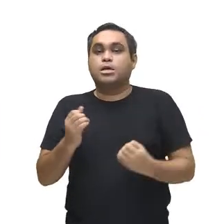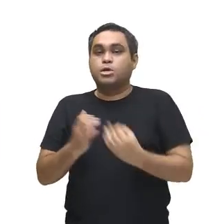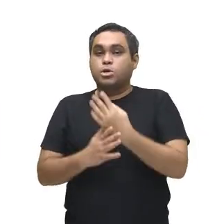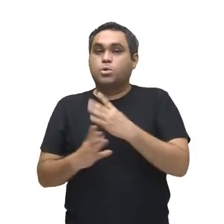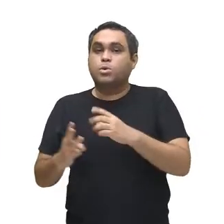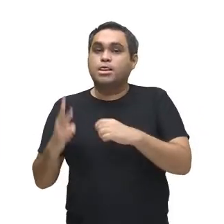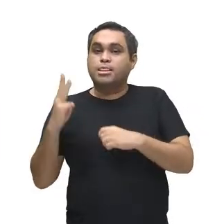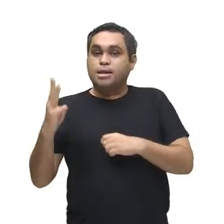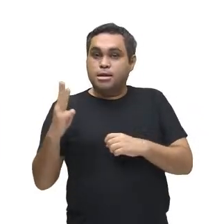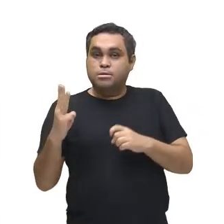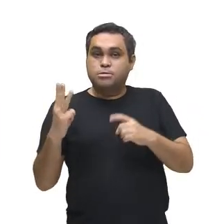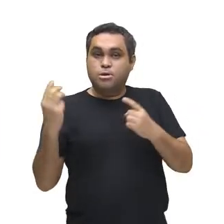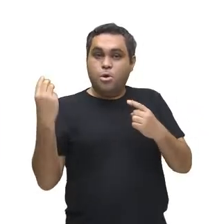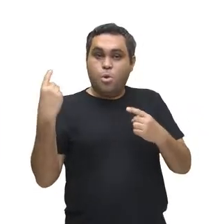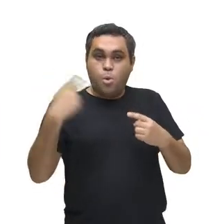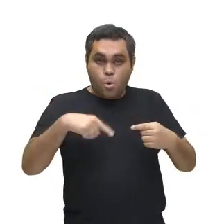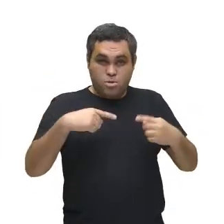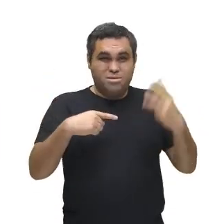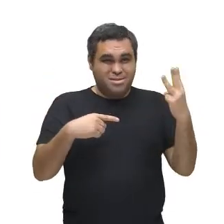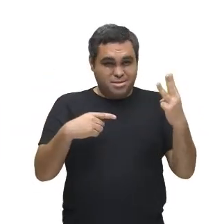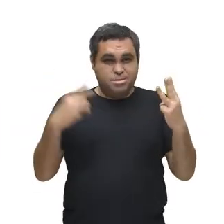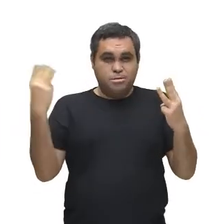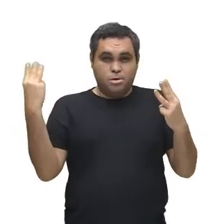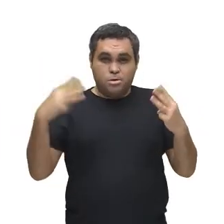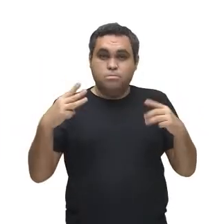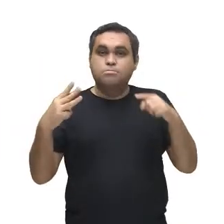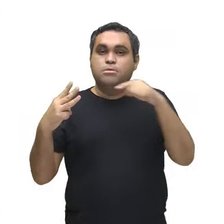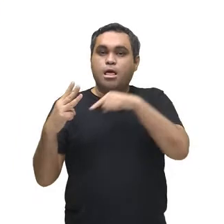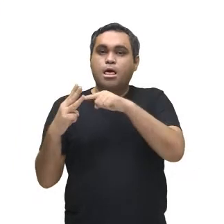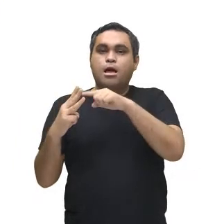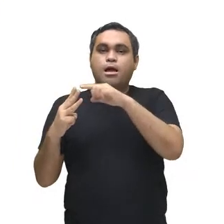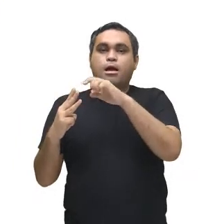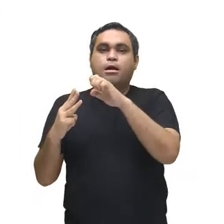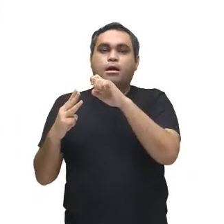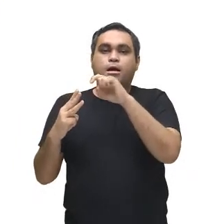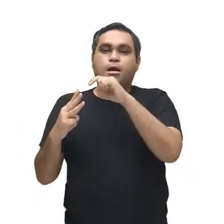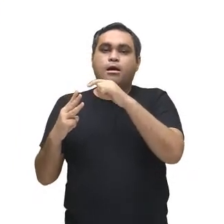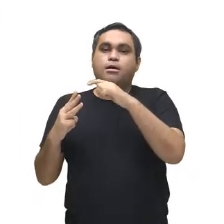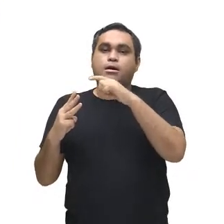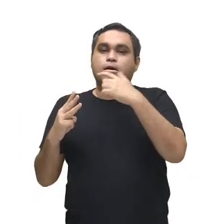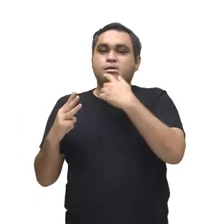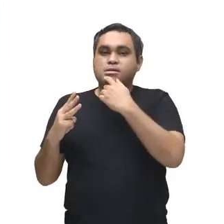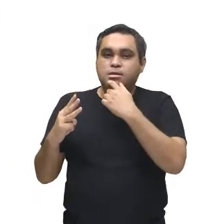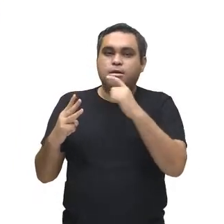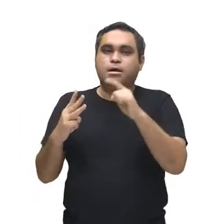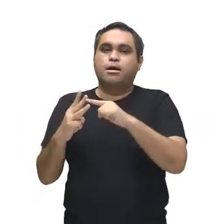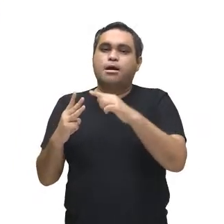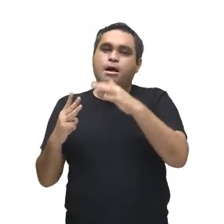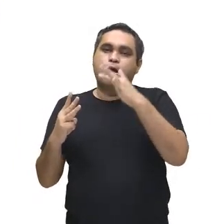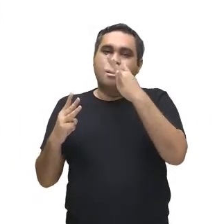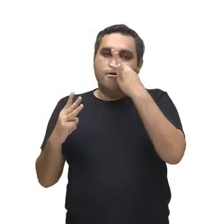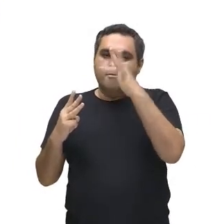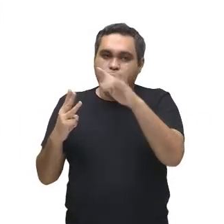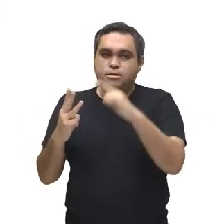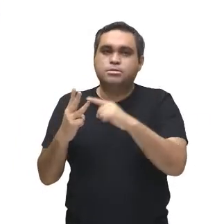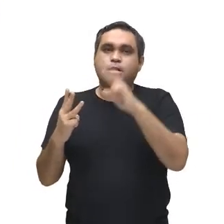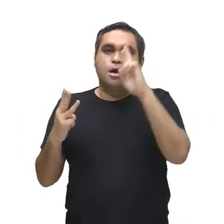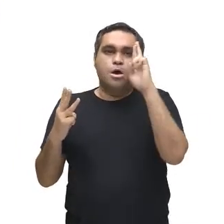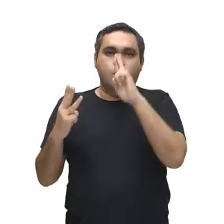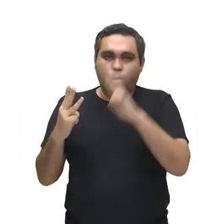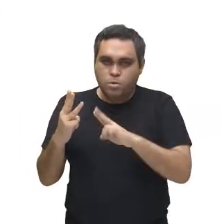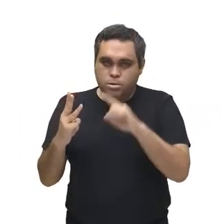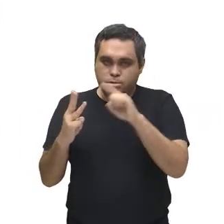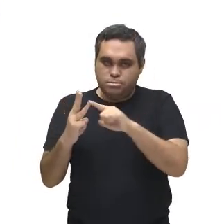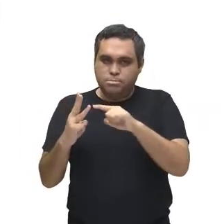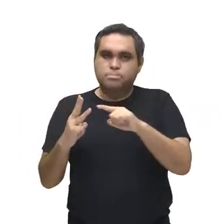prestem atenção aqui nessas duas forças, nessas duas alianças que estão se formando lá no início do